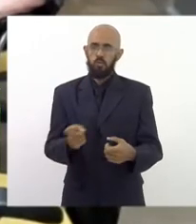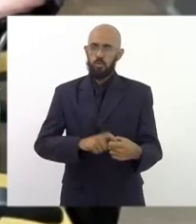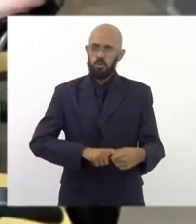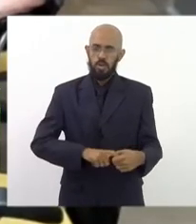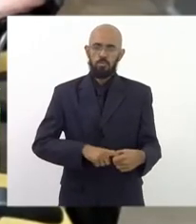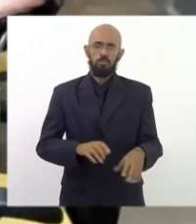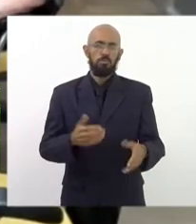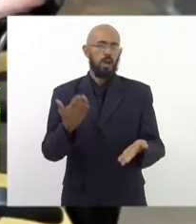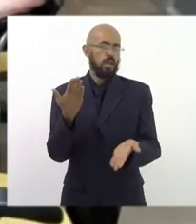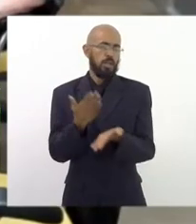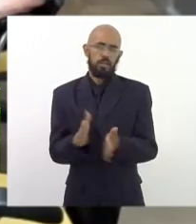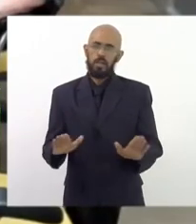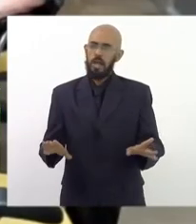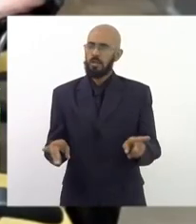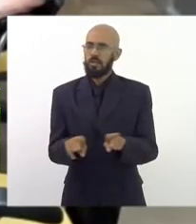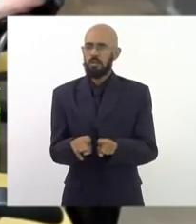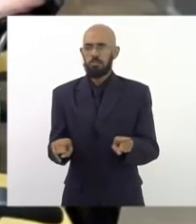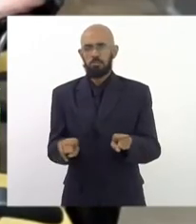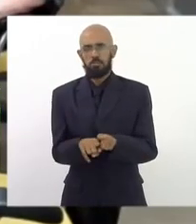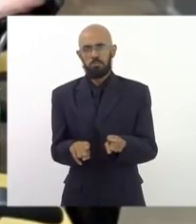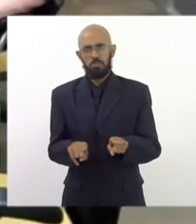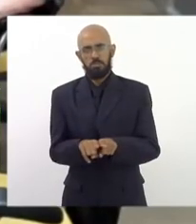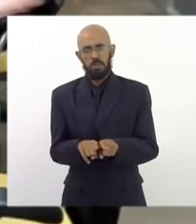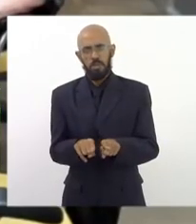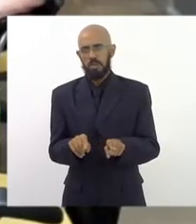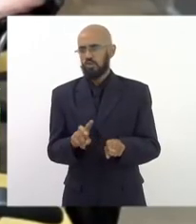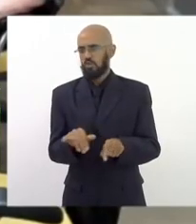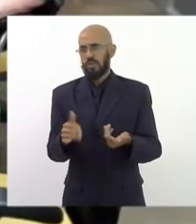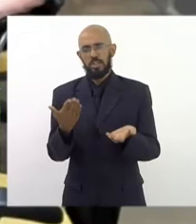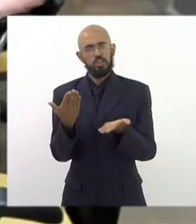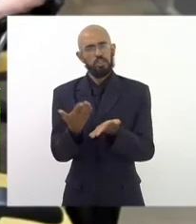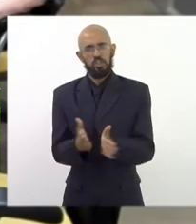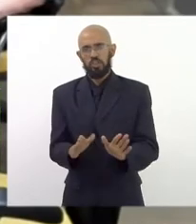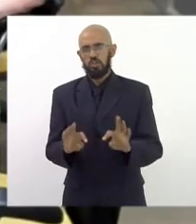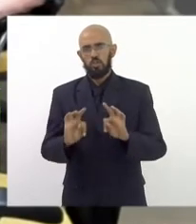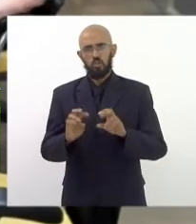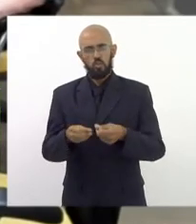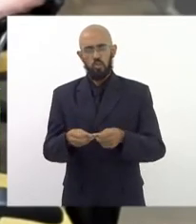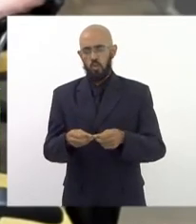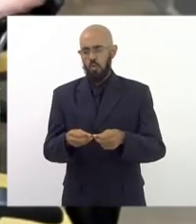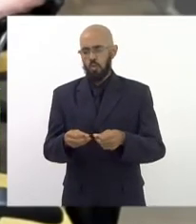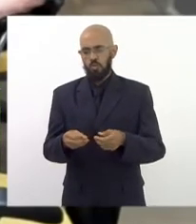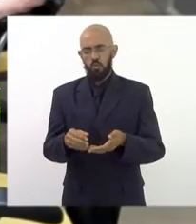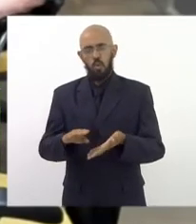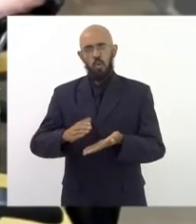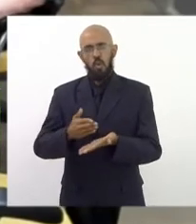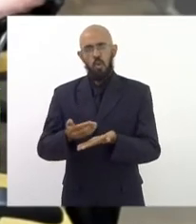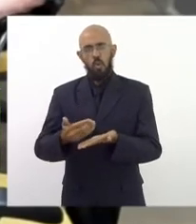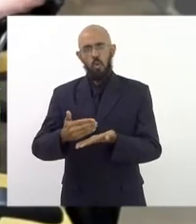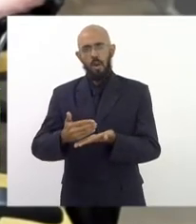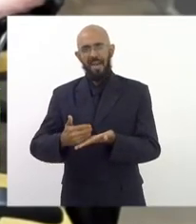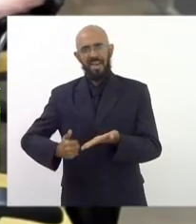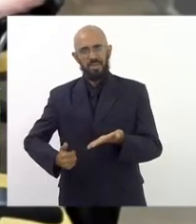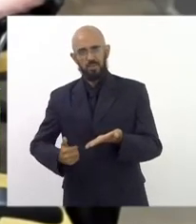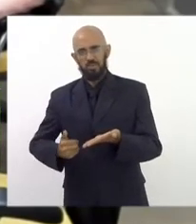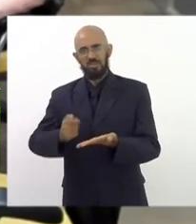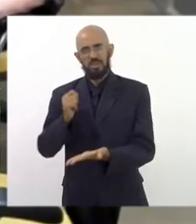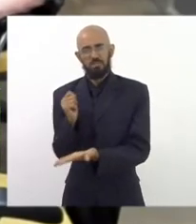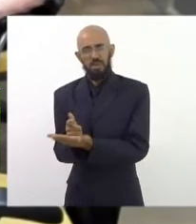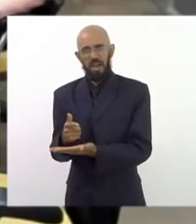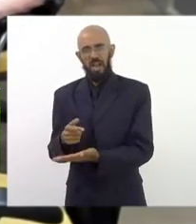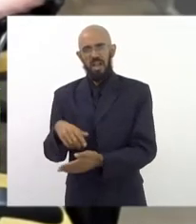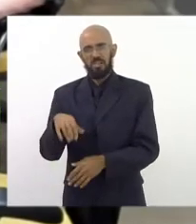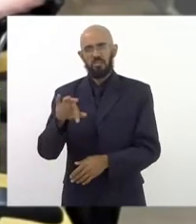Estão... Com isso, a gente vai extinguir o resto a pagar de fornecedores. Tem algumas pendências de anos